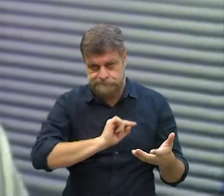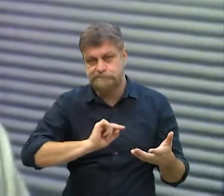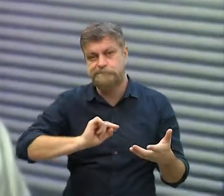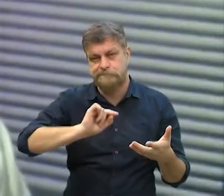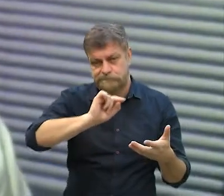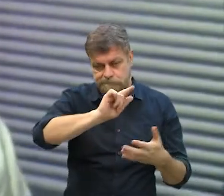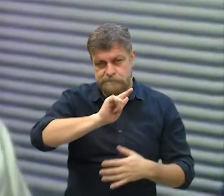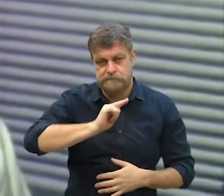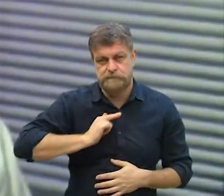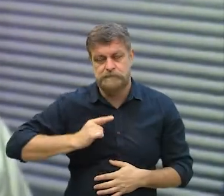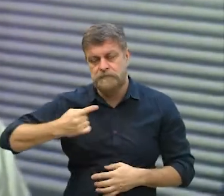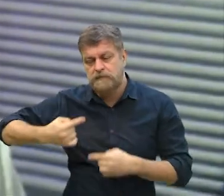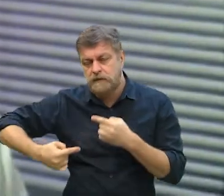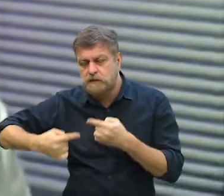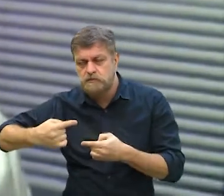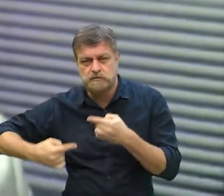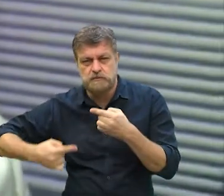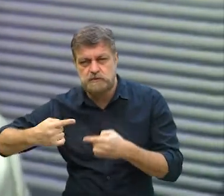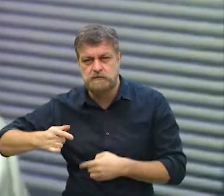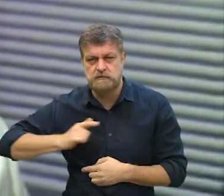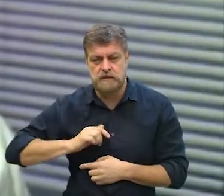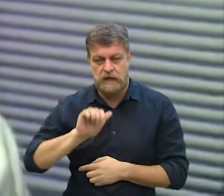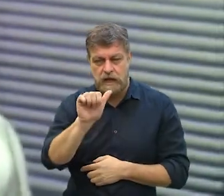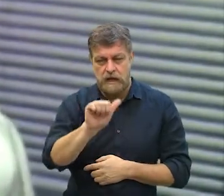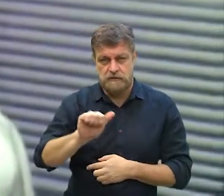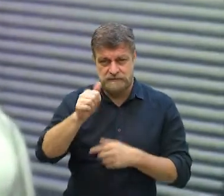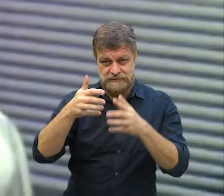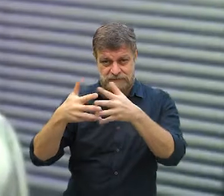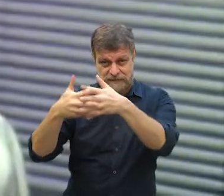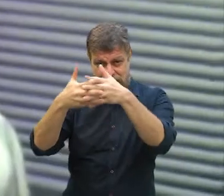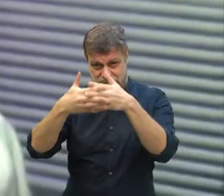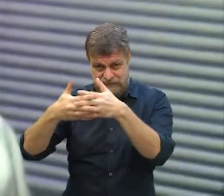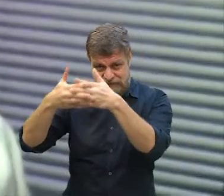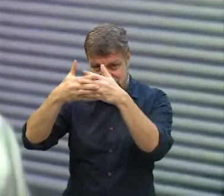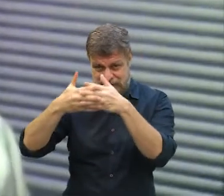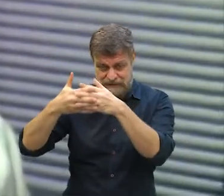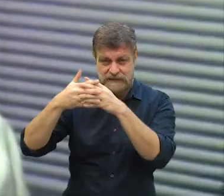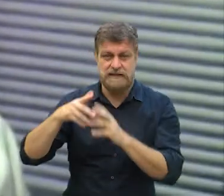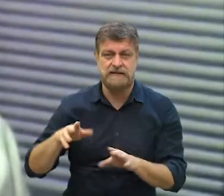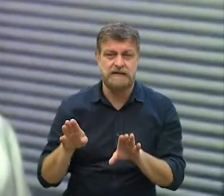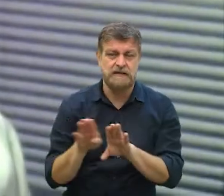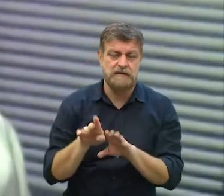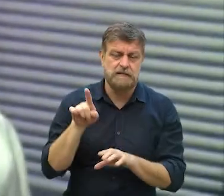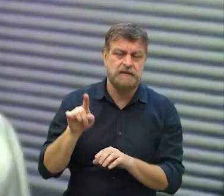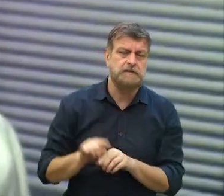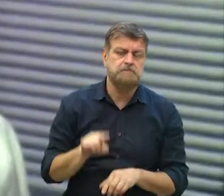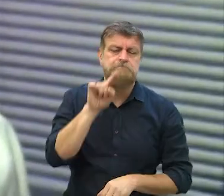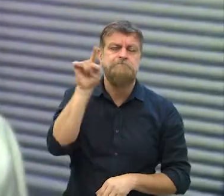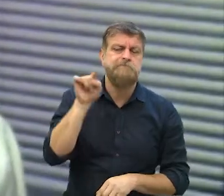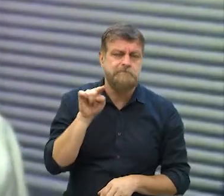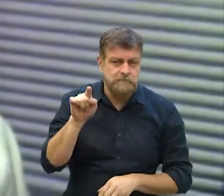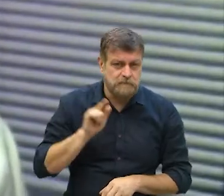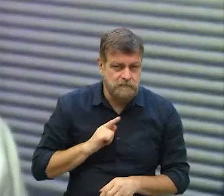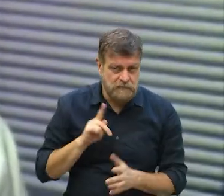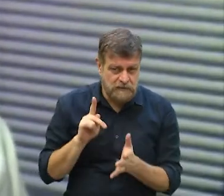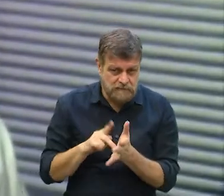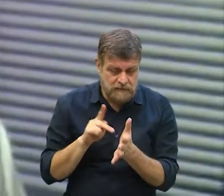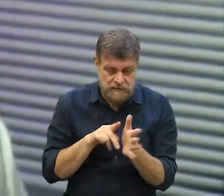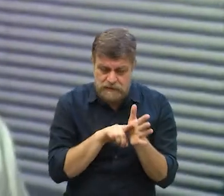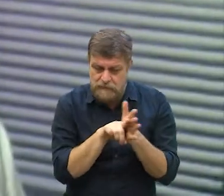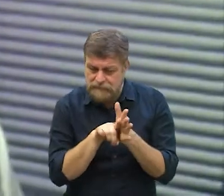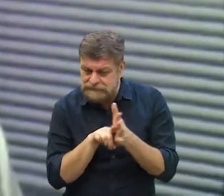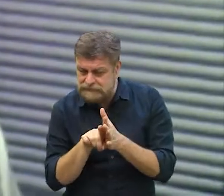inteiro. E isso é muito discutível, né? A própria Associação Americana de Urologia, a AUA, questiona muitas vezes